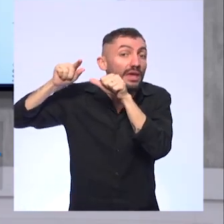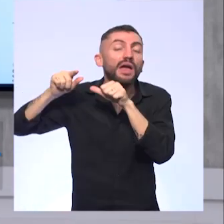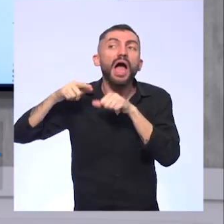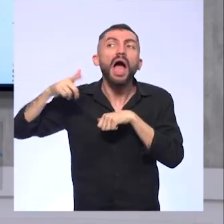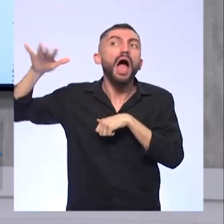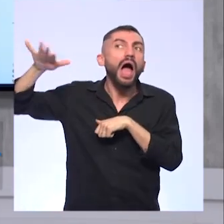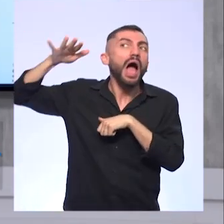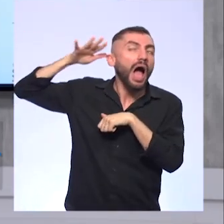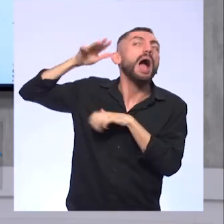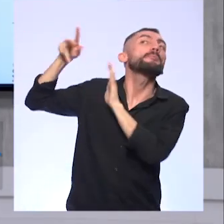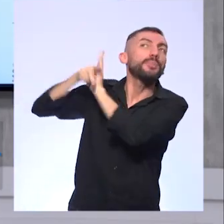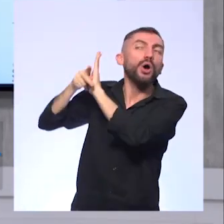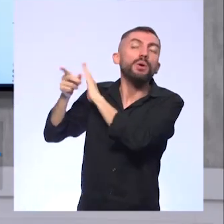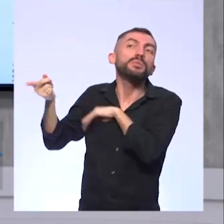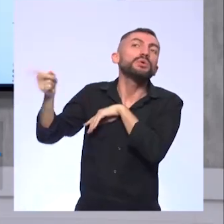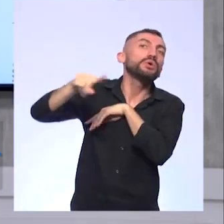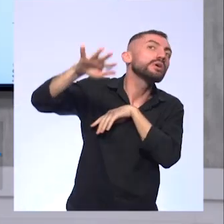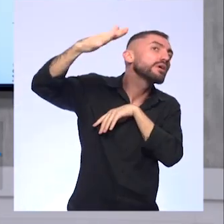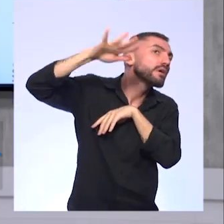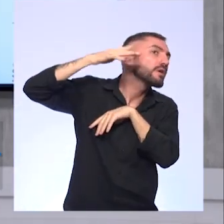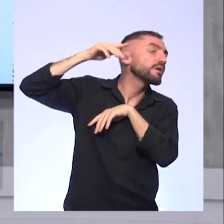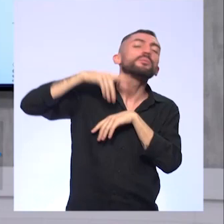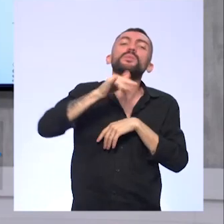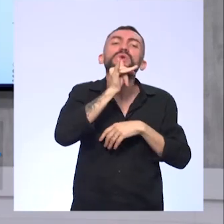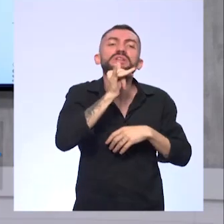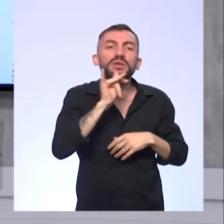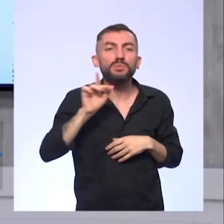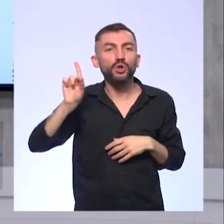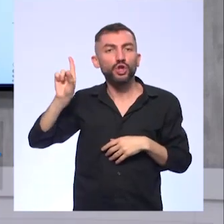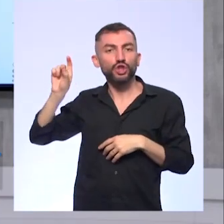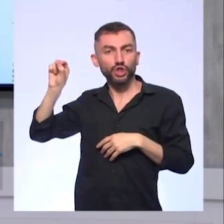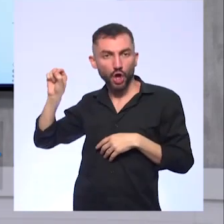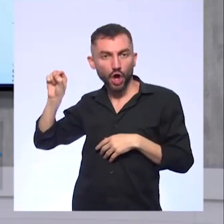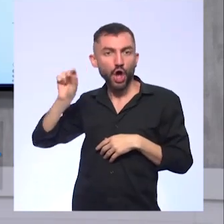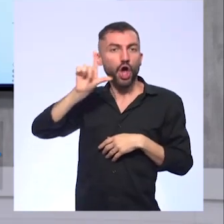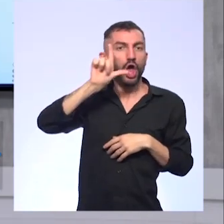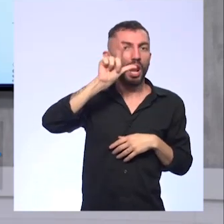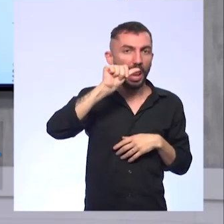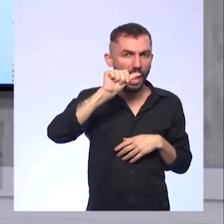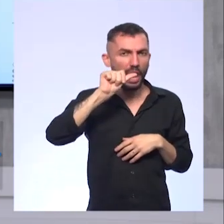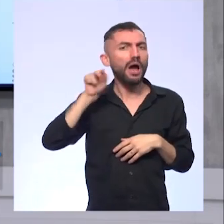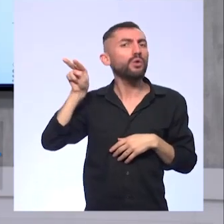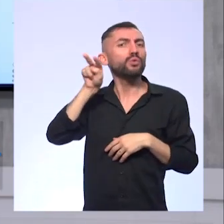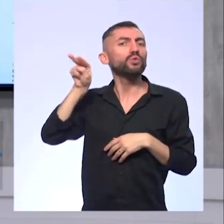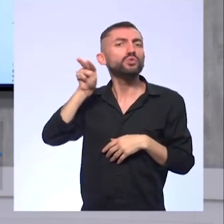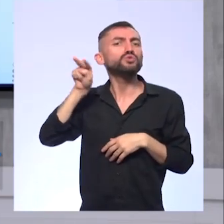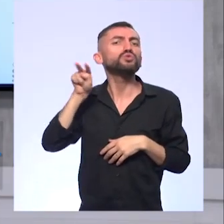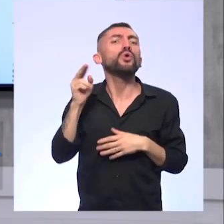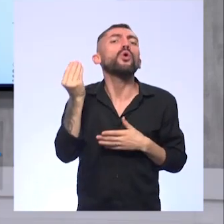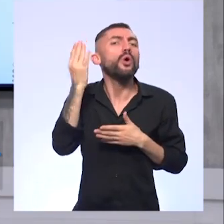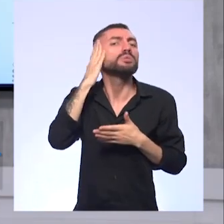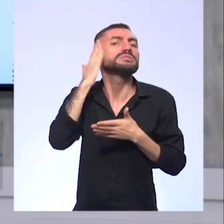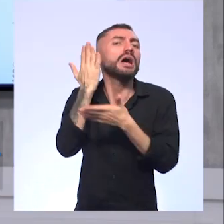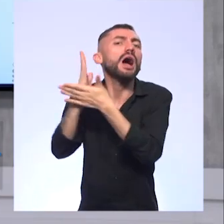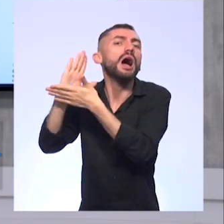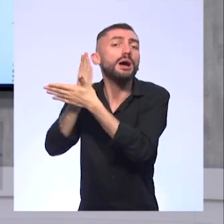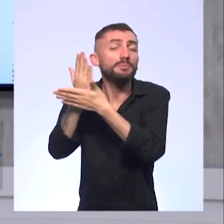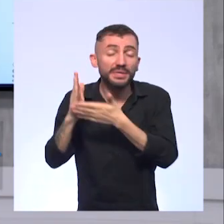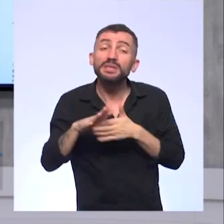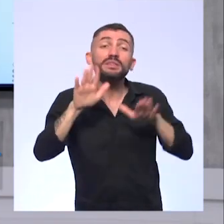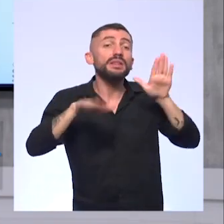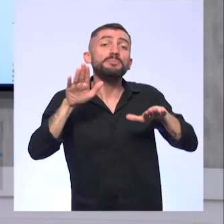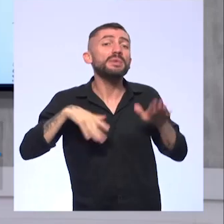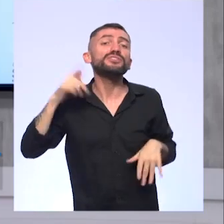distingue por exemplo uma nota dó de uma nota lá o que distingue é a frequência